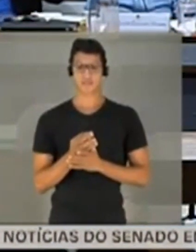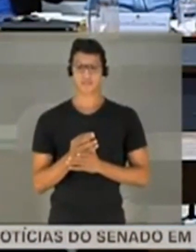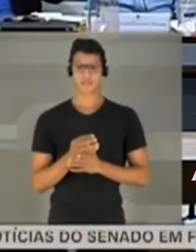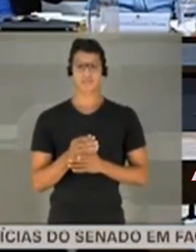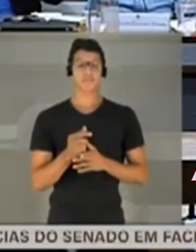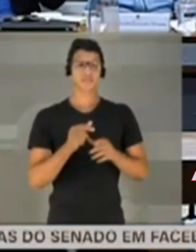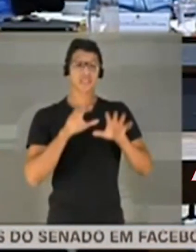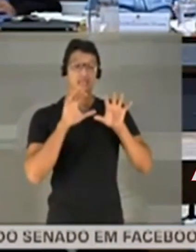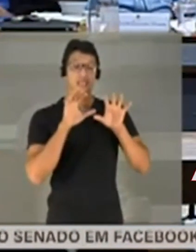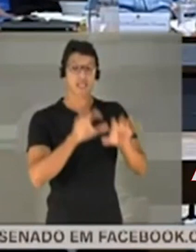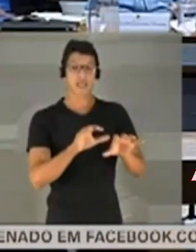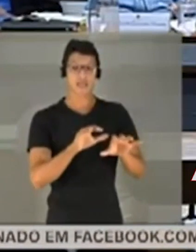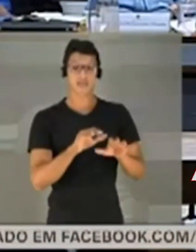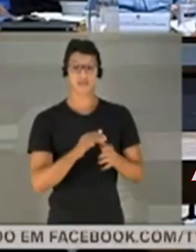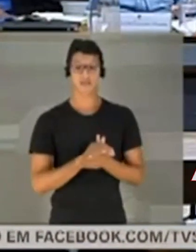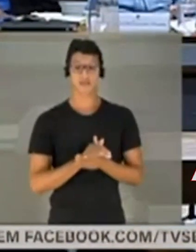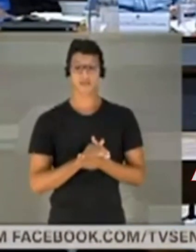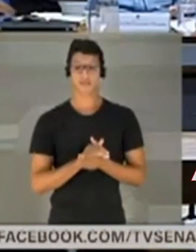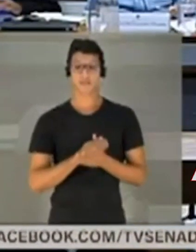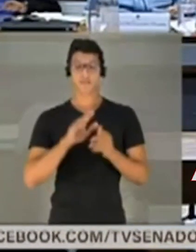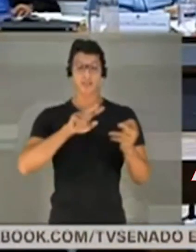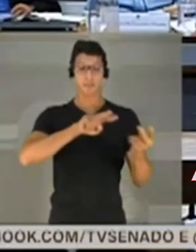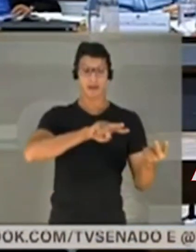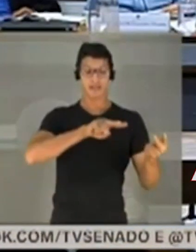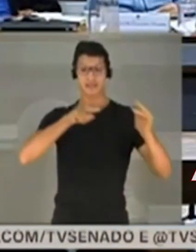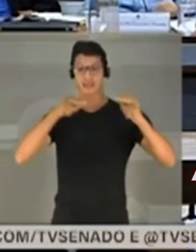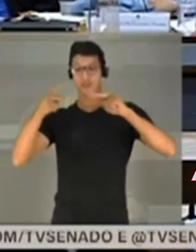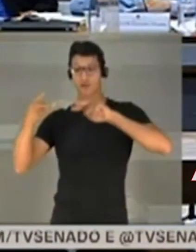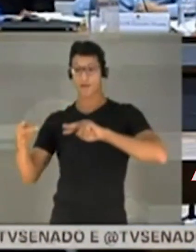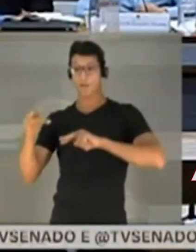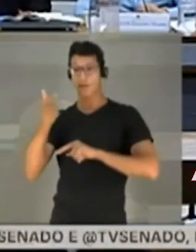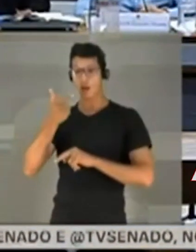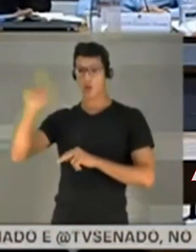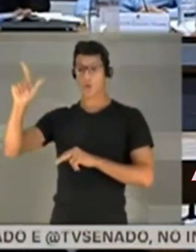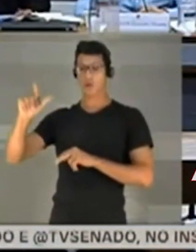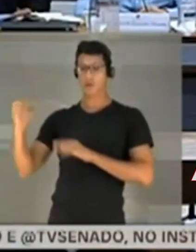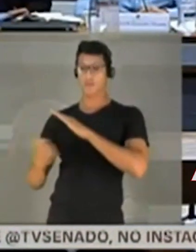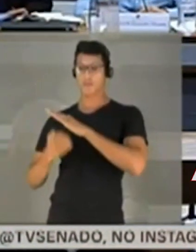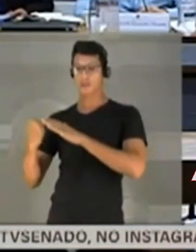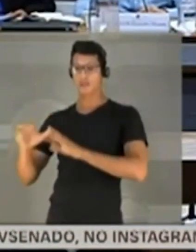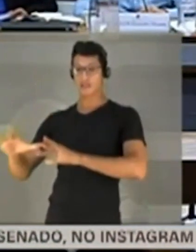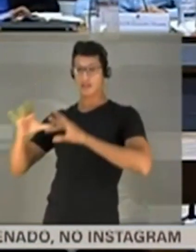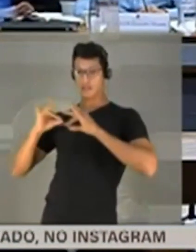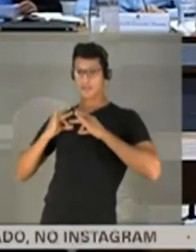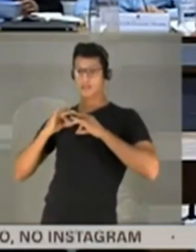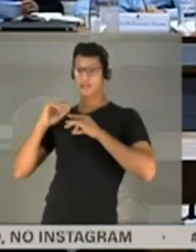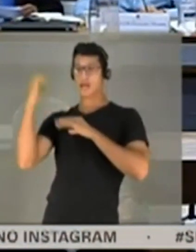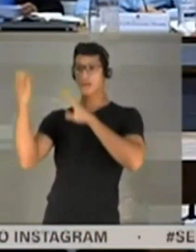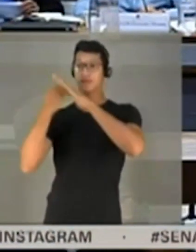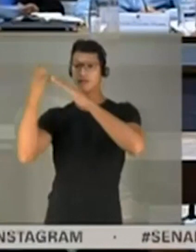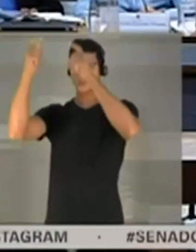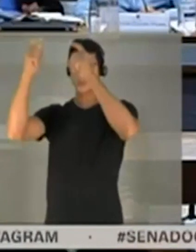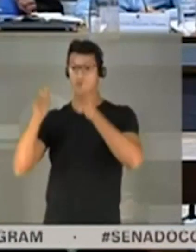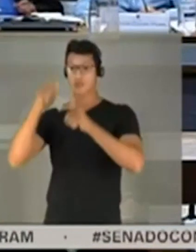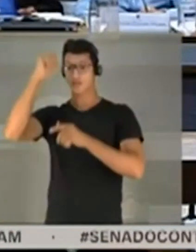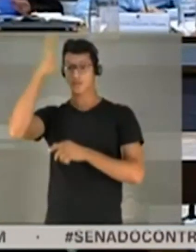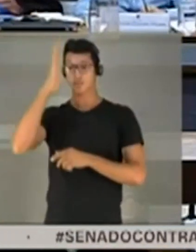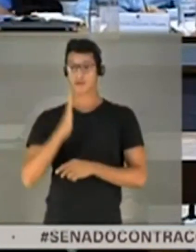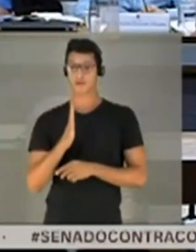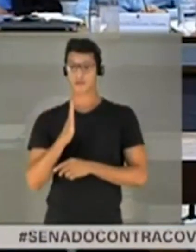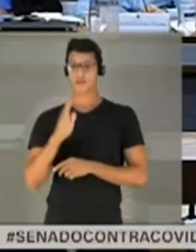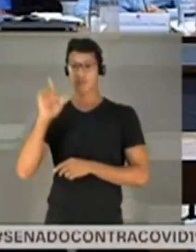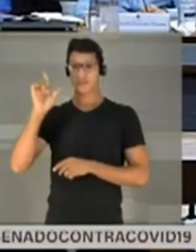neste caso, ao transferir para uma offshore, receber ao invés da empresa localizada no Brasil,